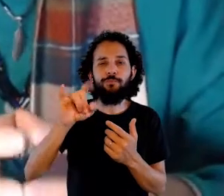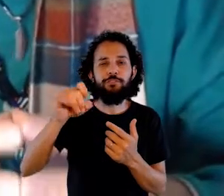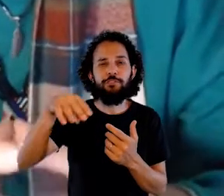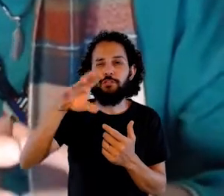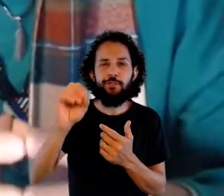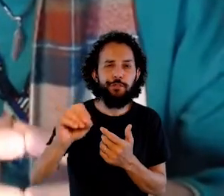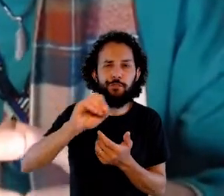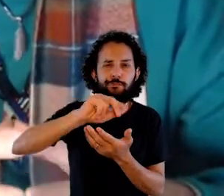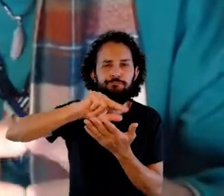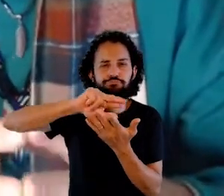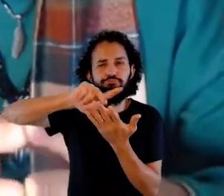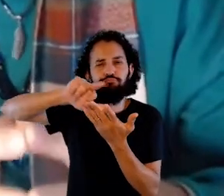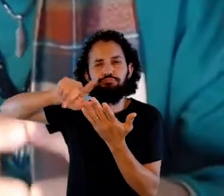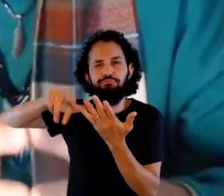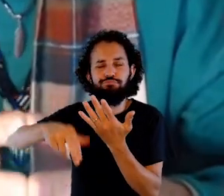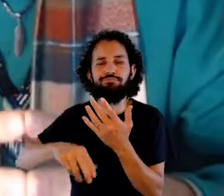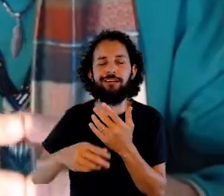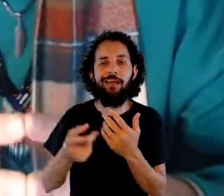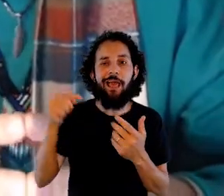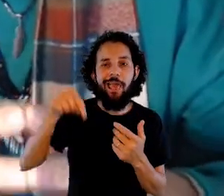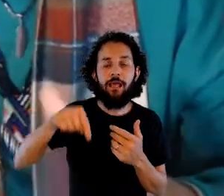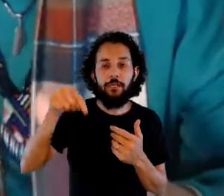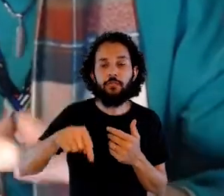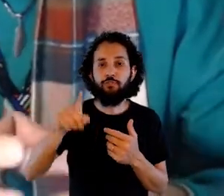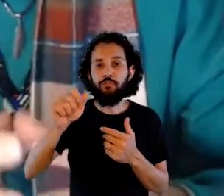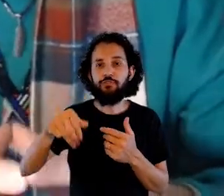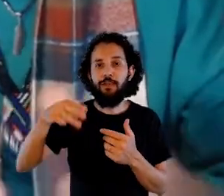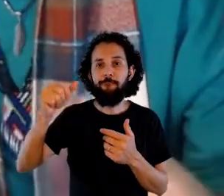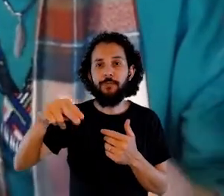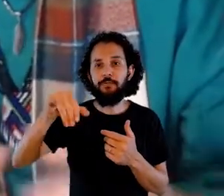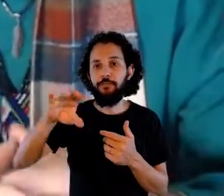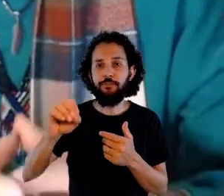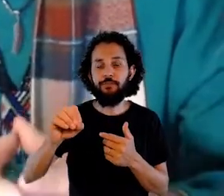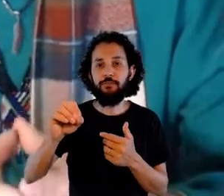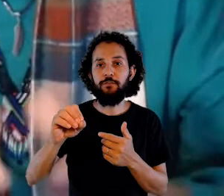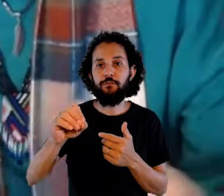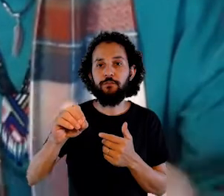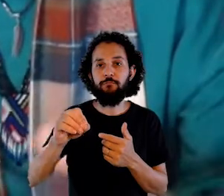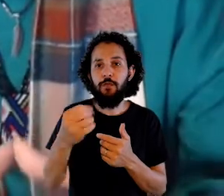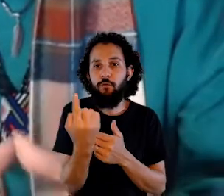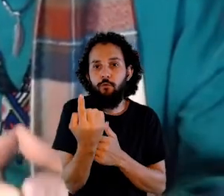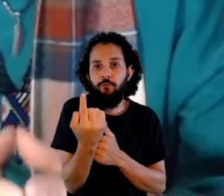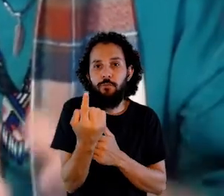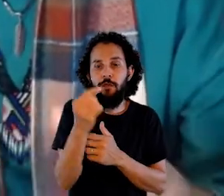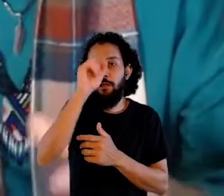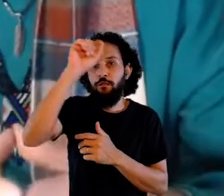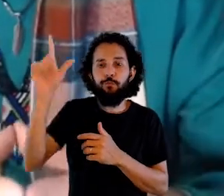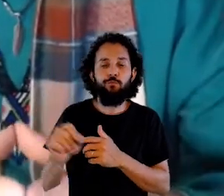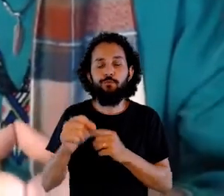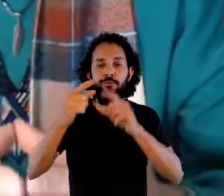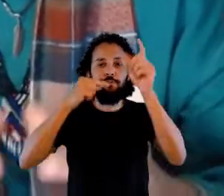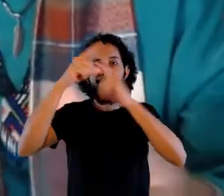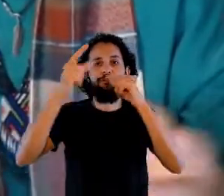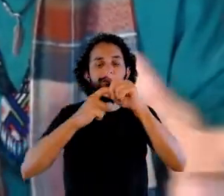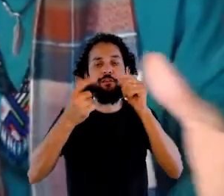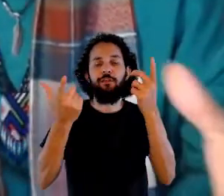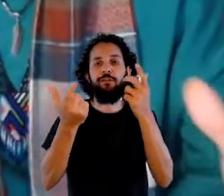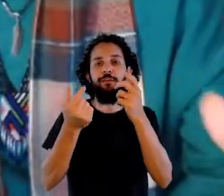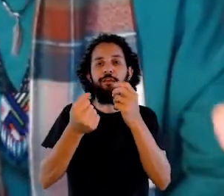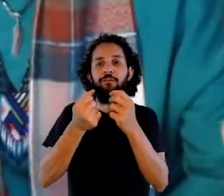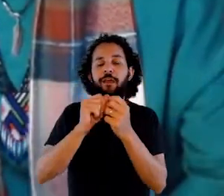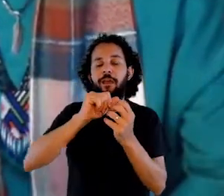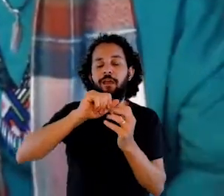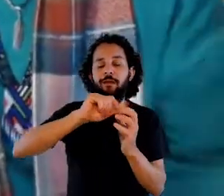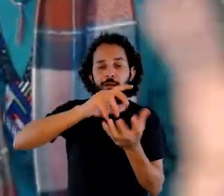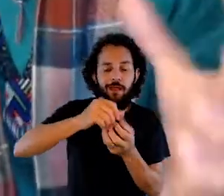é sol, lua, estrela, terra, fogo, água, ar e as manifestações